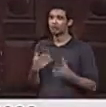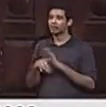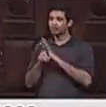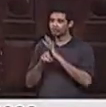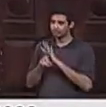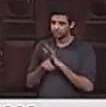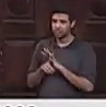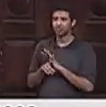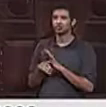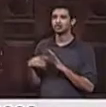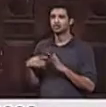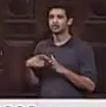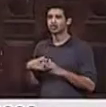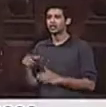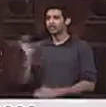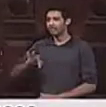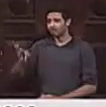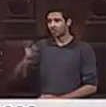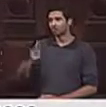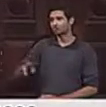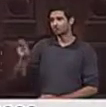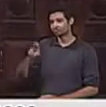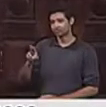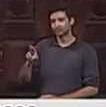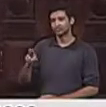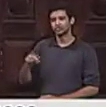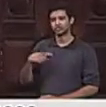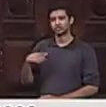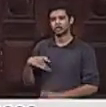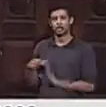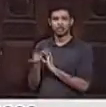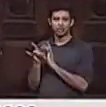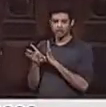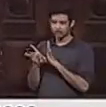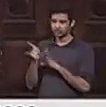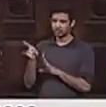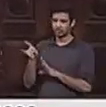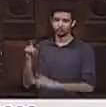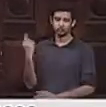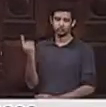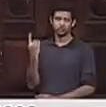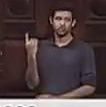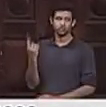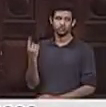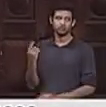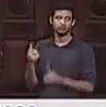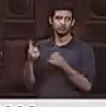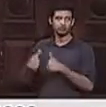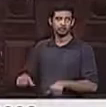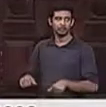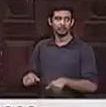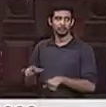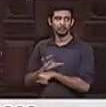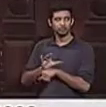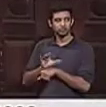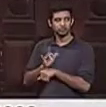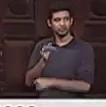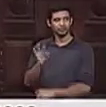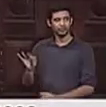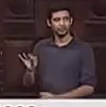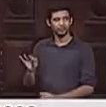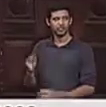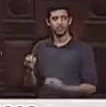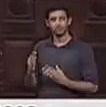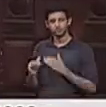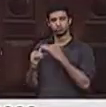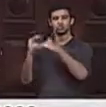pesquisa, as instituições universitárias tenham uma autonomia, que é inclusive um princípio fixado na Constituição Federal, para desenvolver